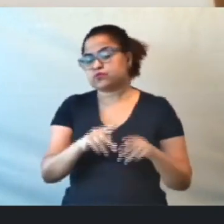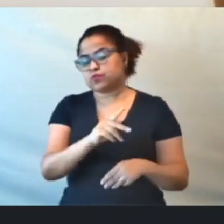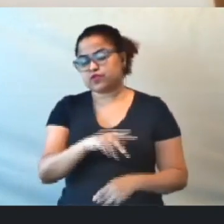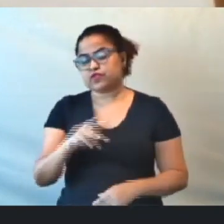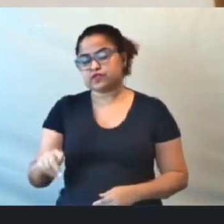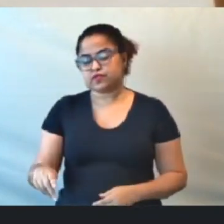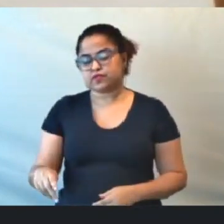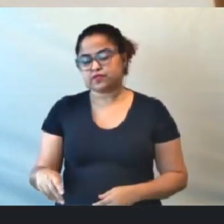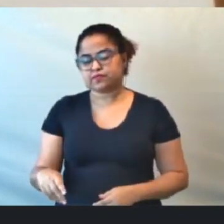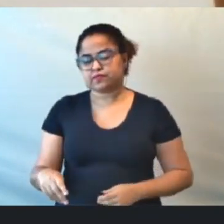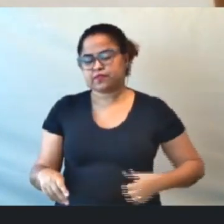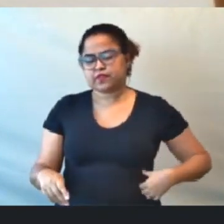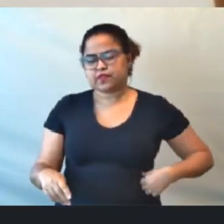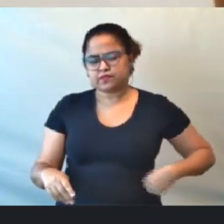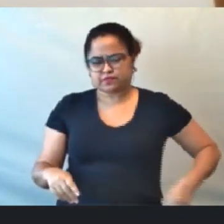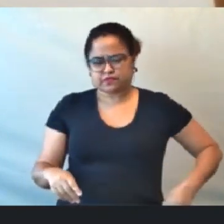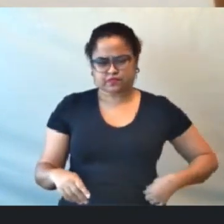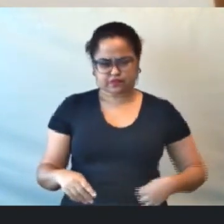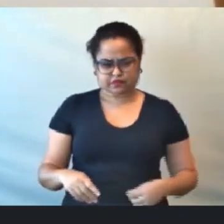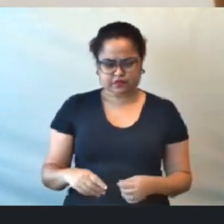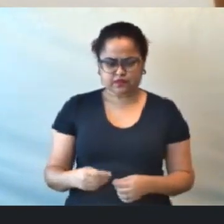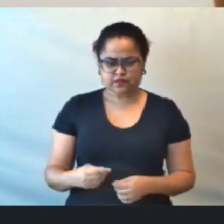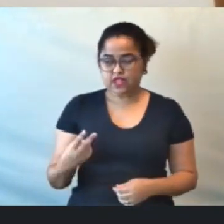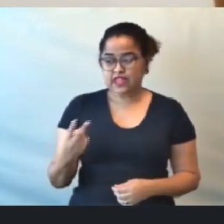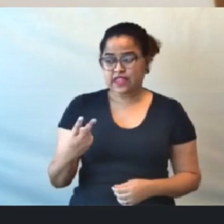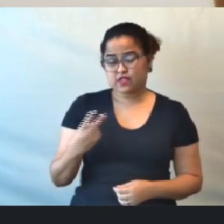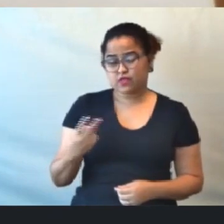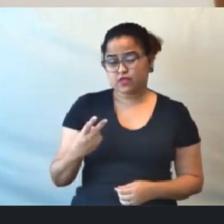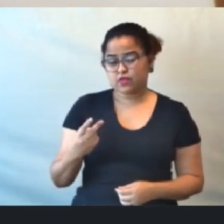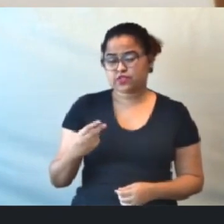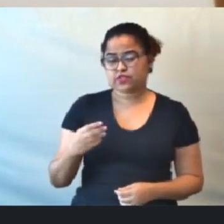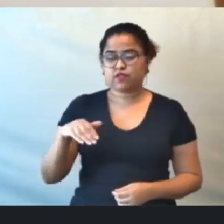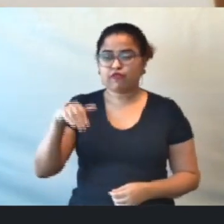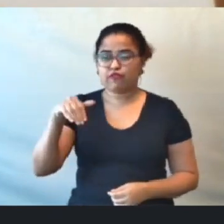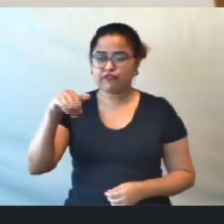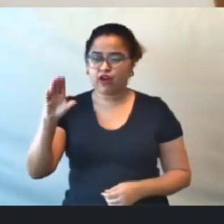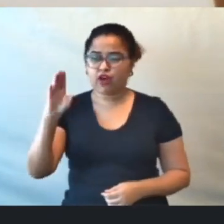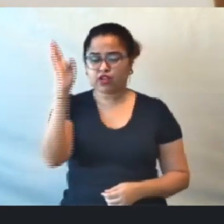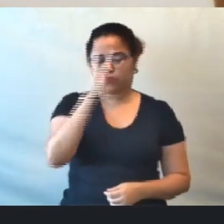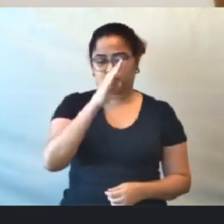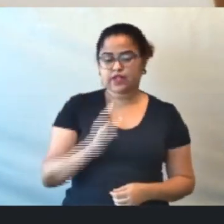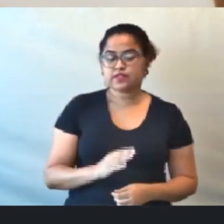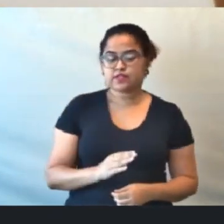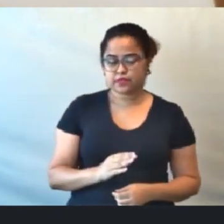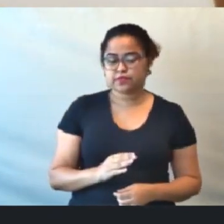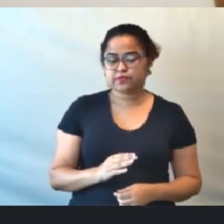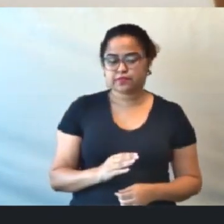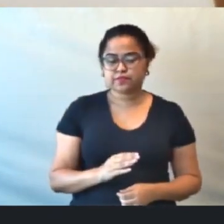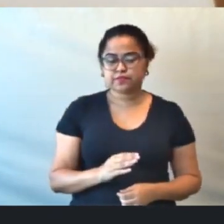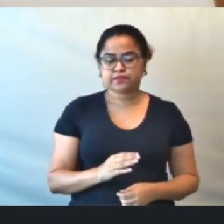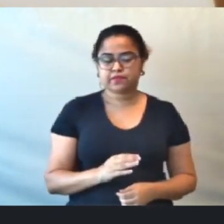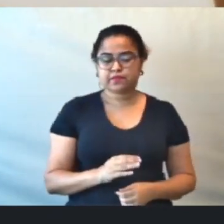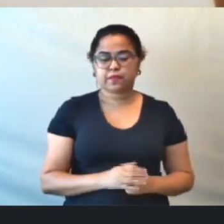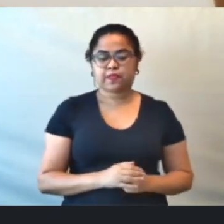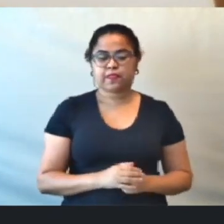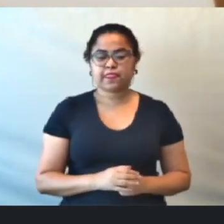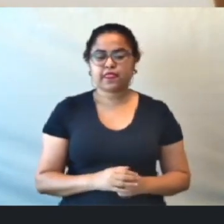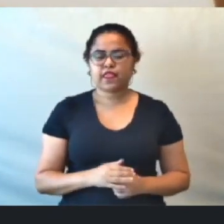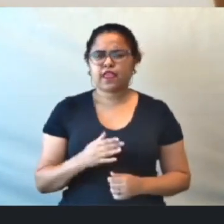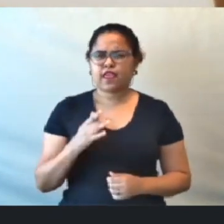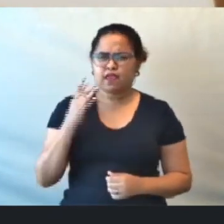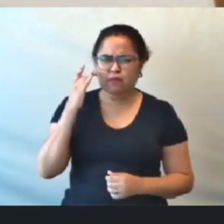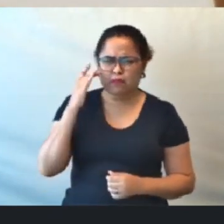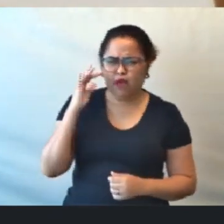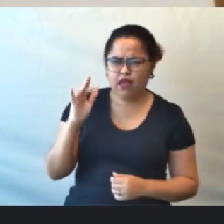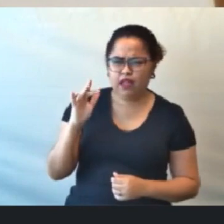tem dois que estão no exterior que não puderam participar aí, né? E parece que a Thalita teve uma